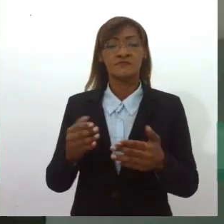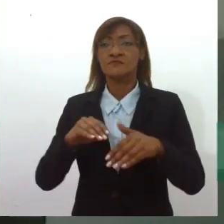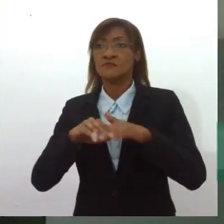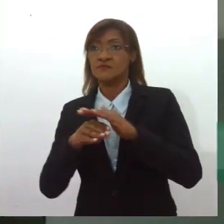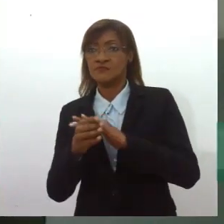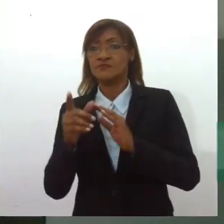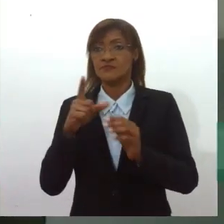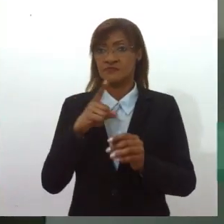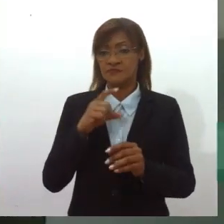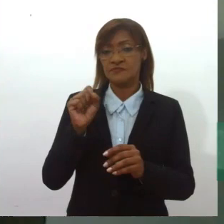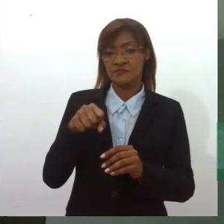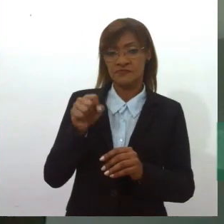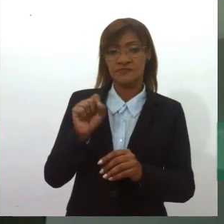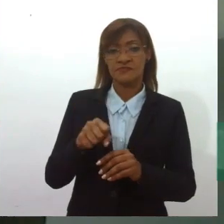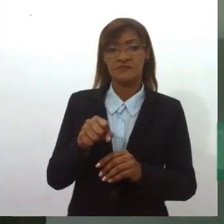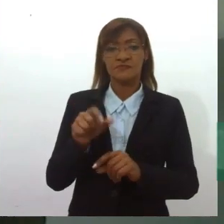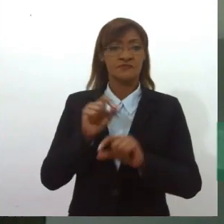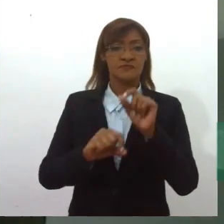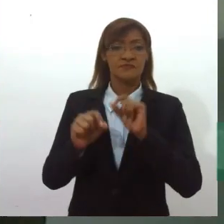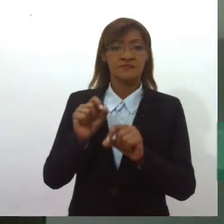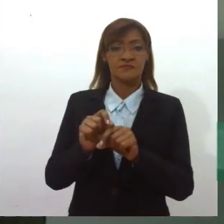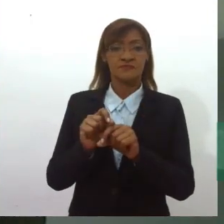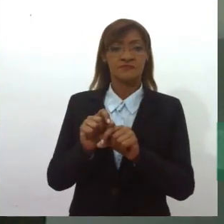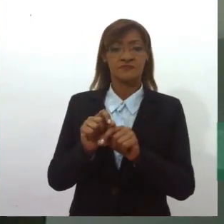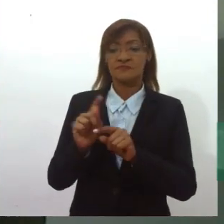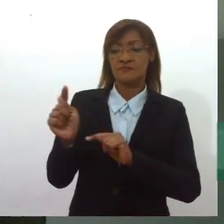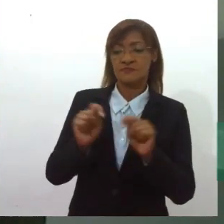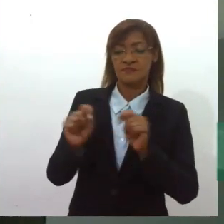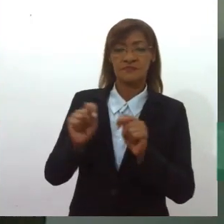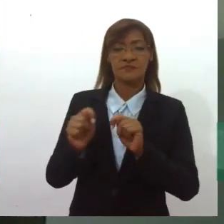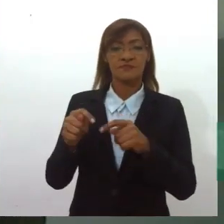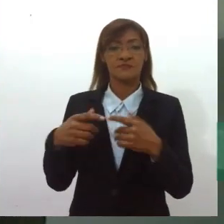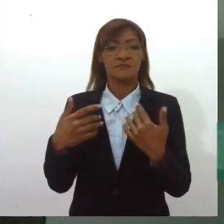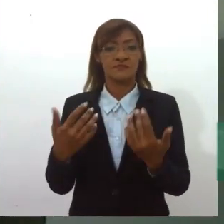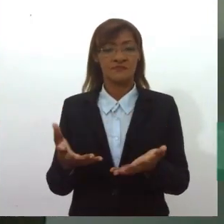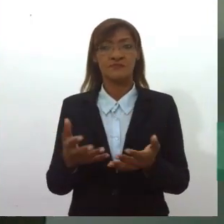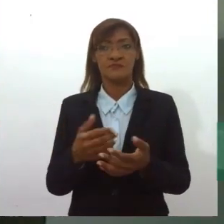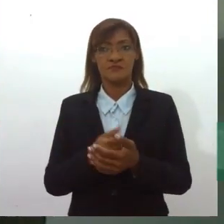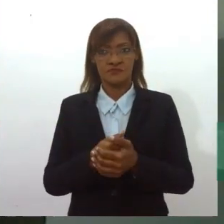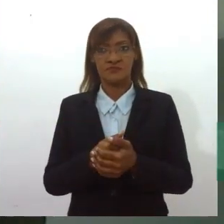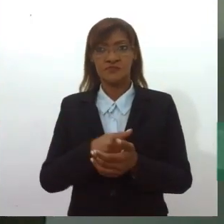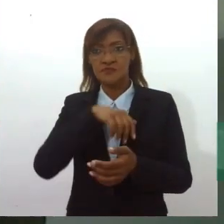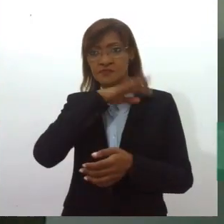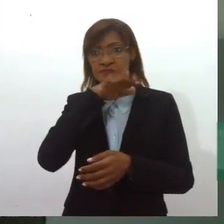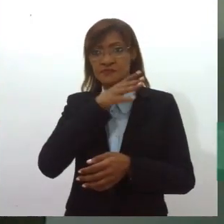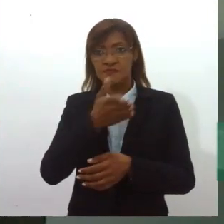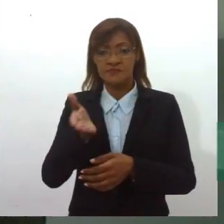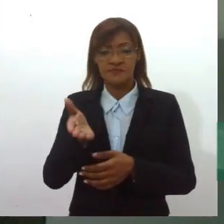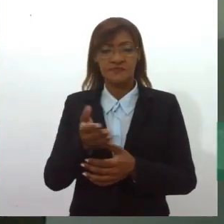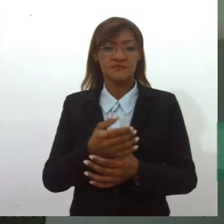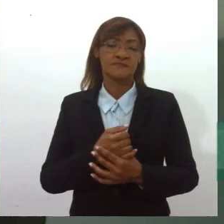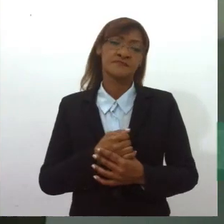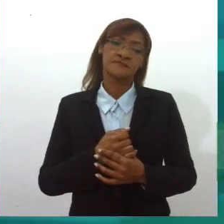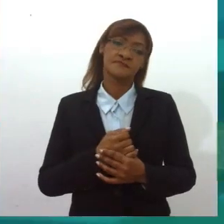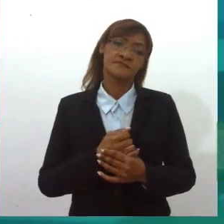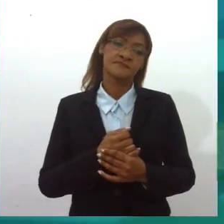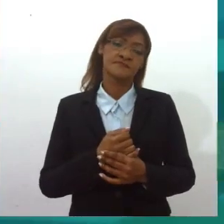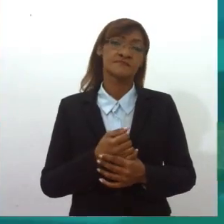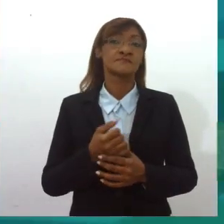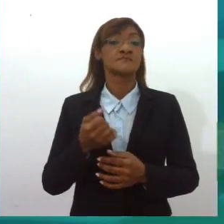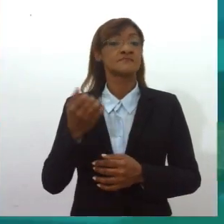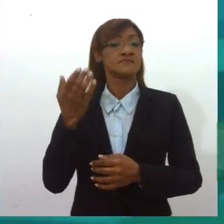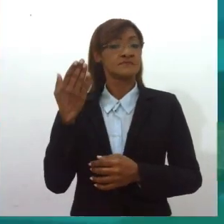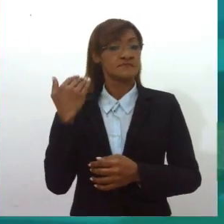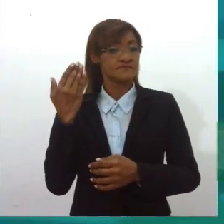ideal né para essa para esse controle aí da população de cães e gatos na época que eu